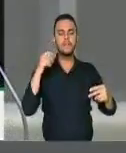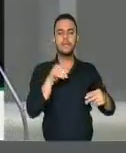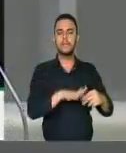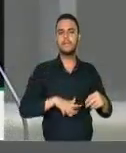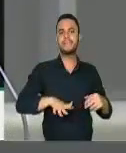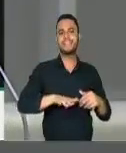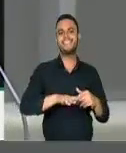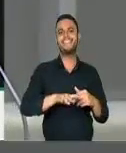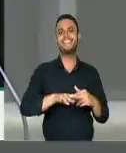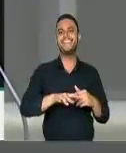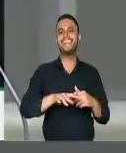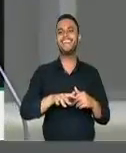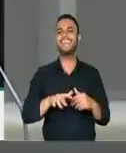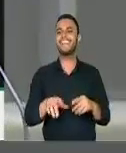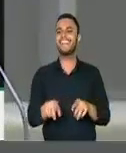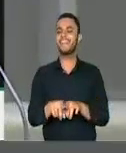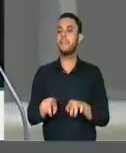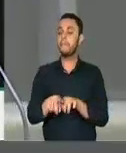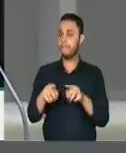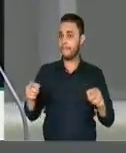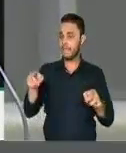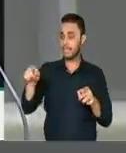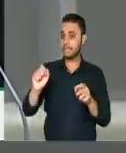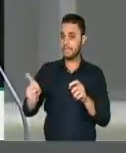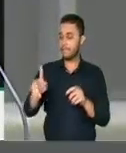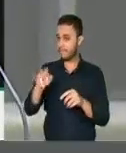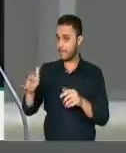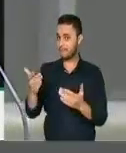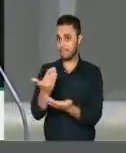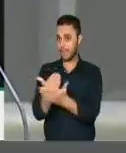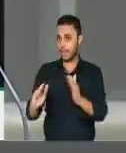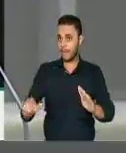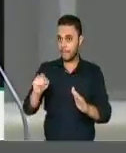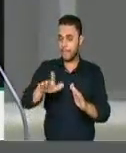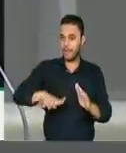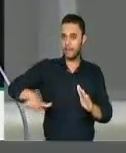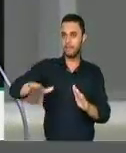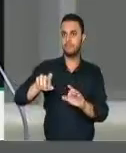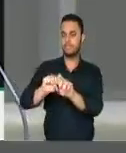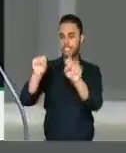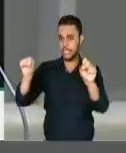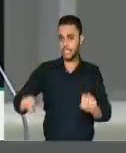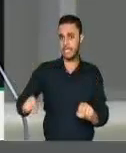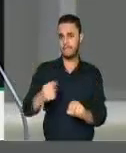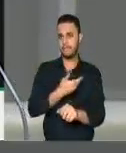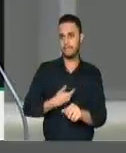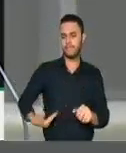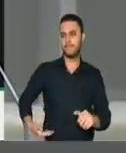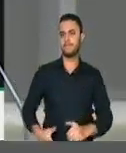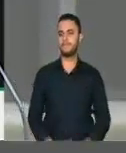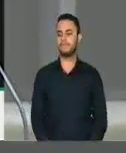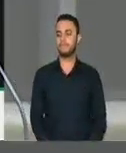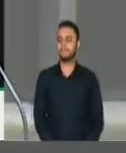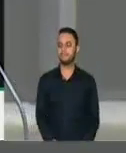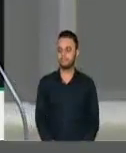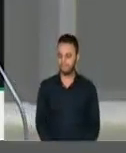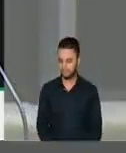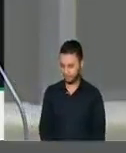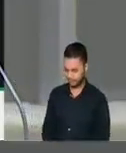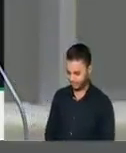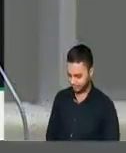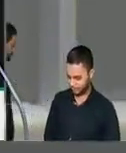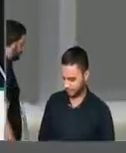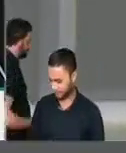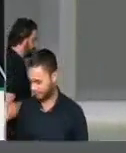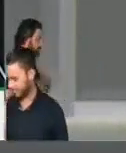trabalhista. A da Previdência vai quebrar o sistema público e arrumar clientes para o mercado privado.